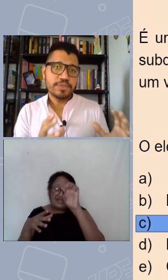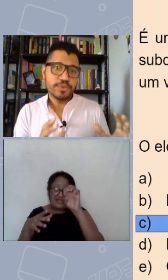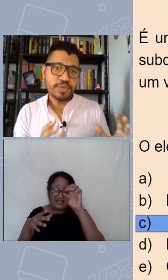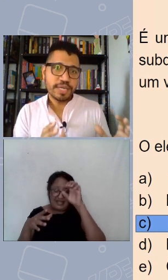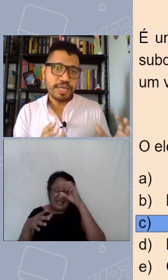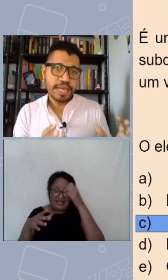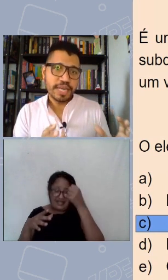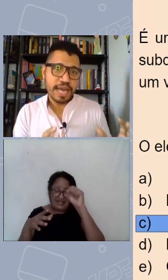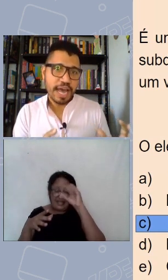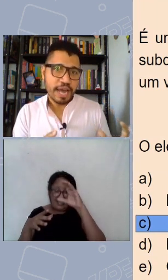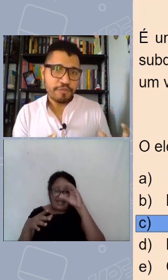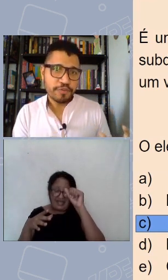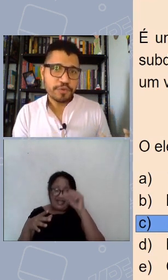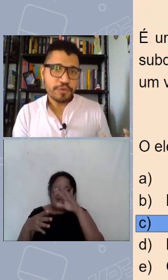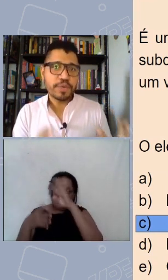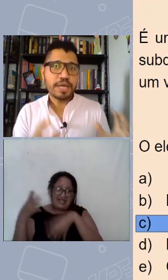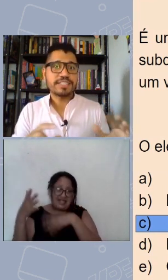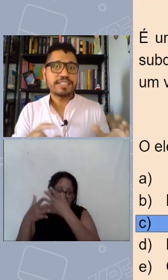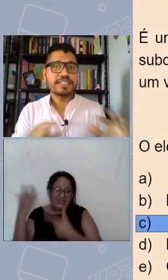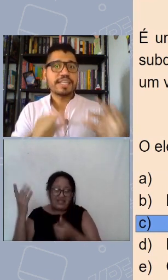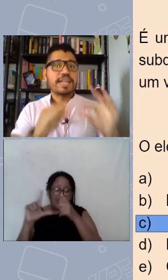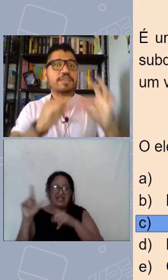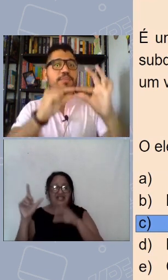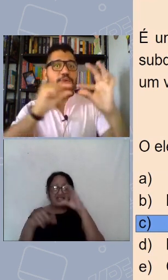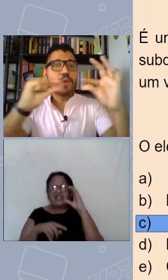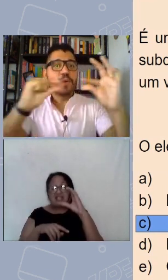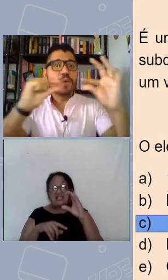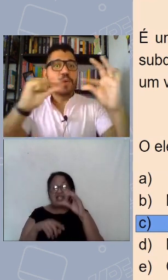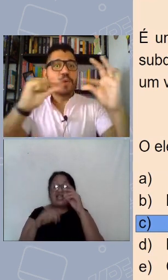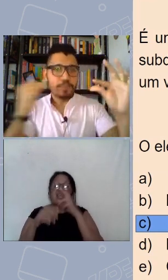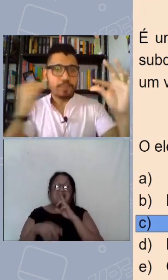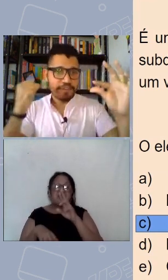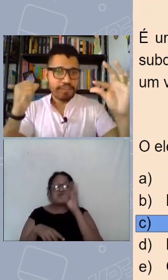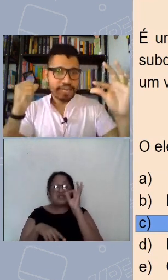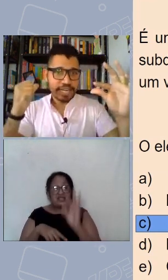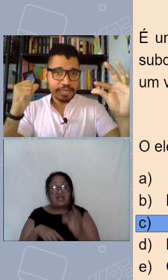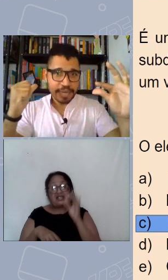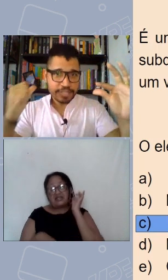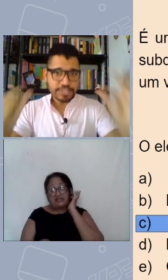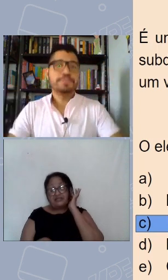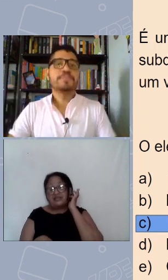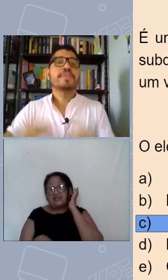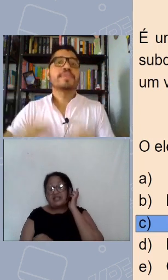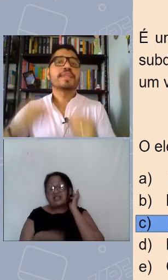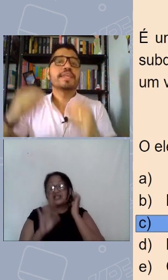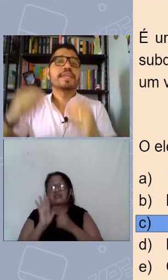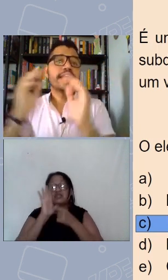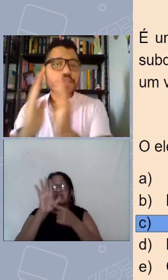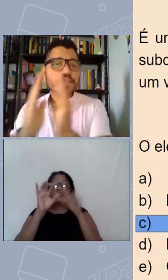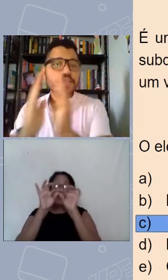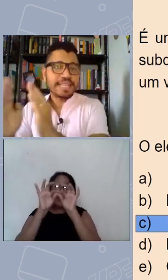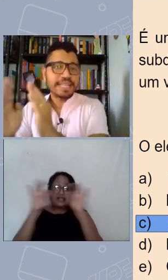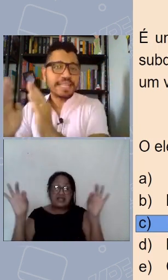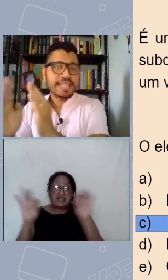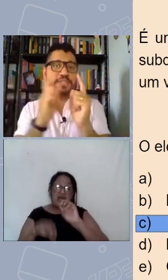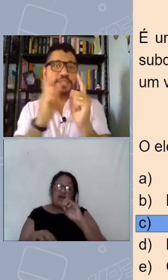elemento gráfico representado por uma linha ou uma barra como estava naquela imagem